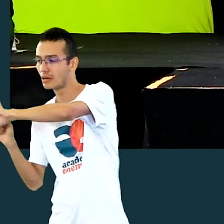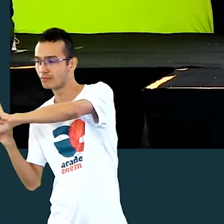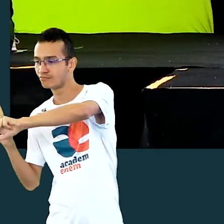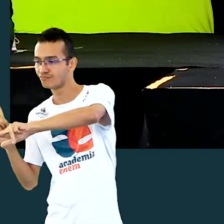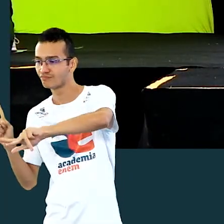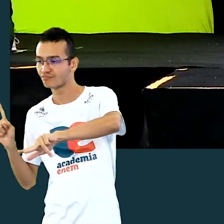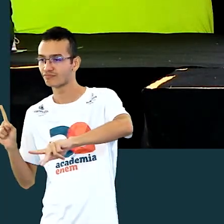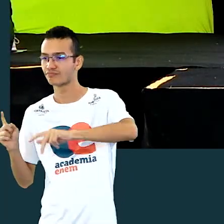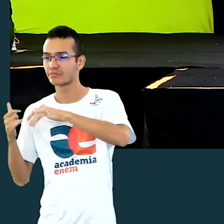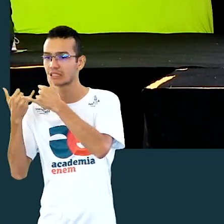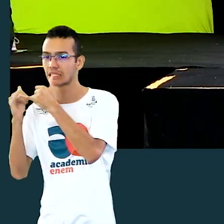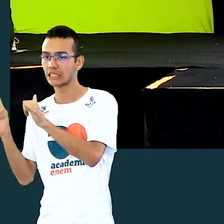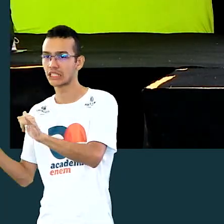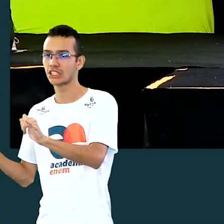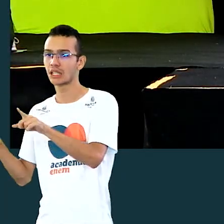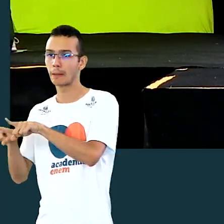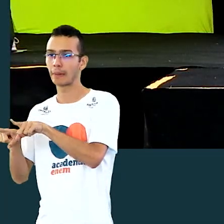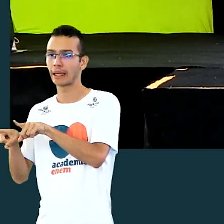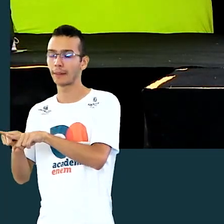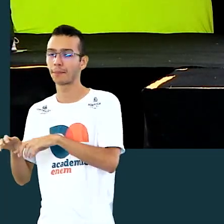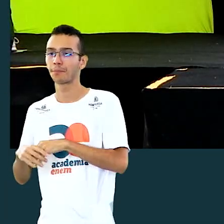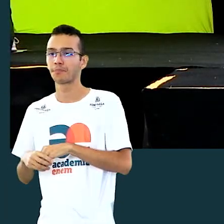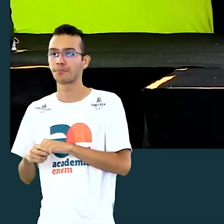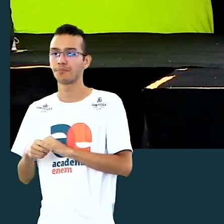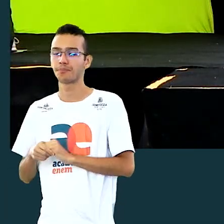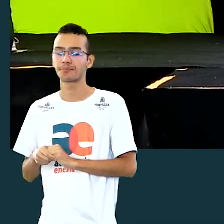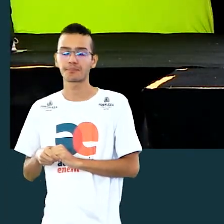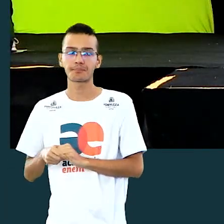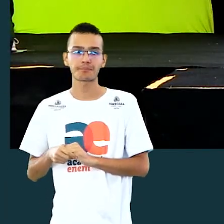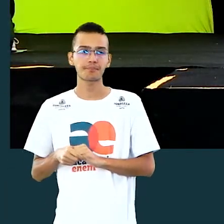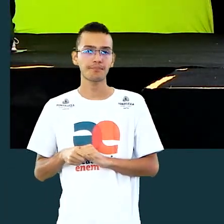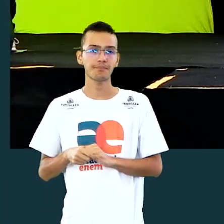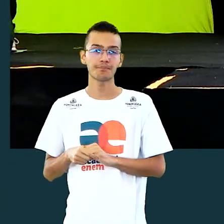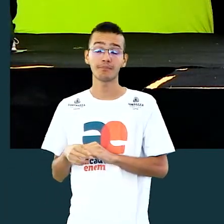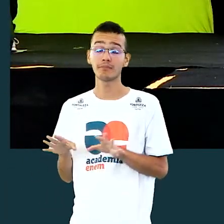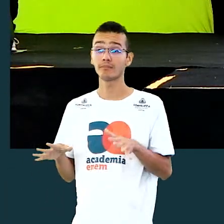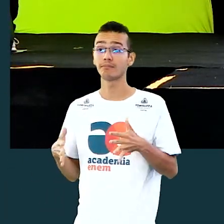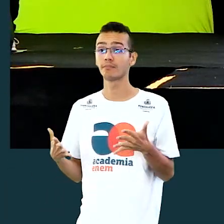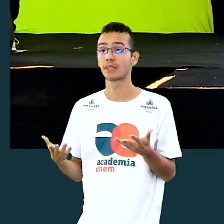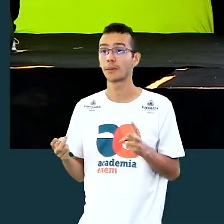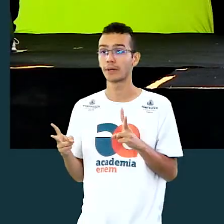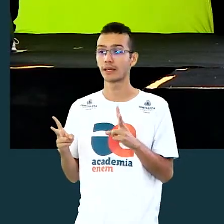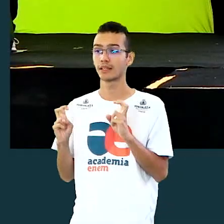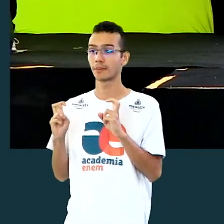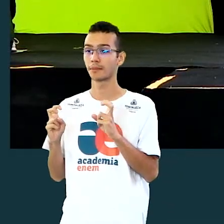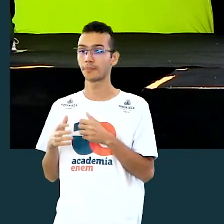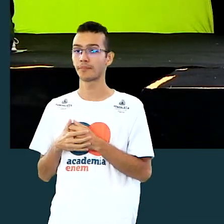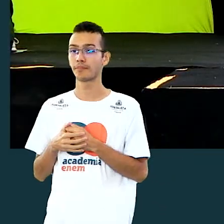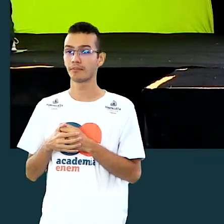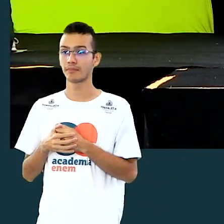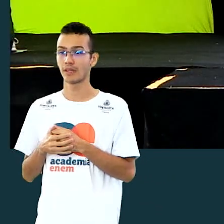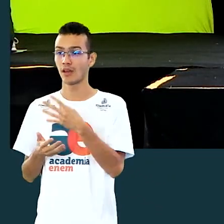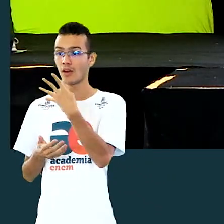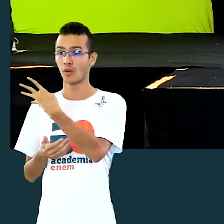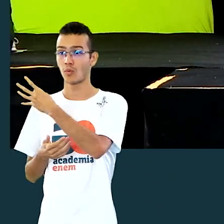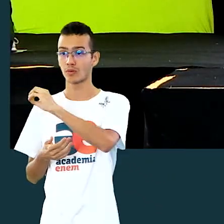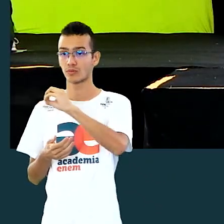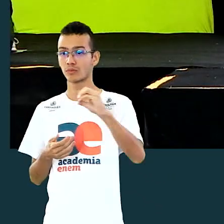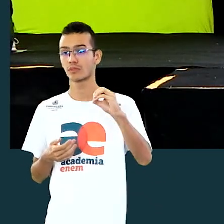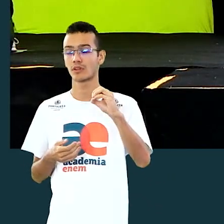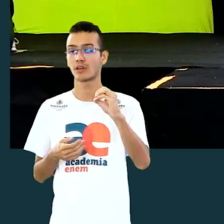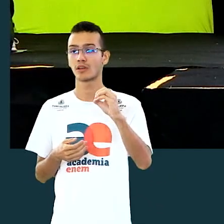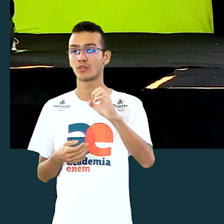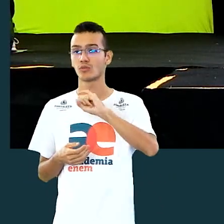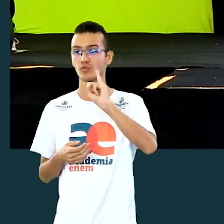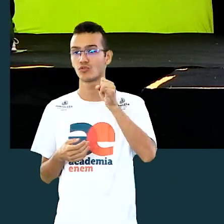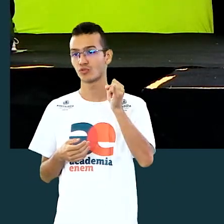de 400 joules a cada o quê? Segundo. Então quer dizer o seguinte, esses 400 joules que são